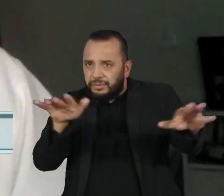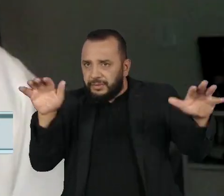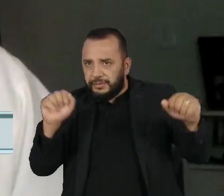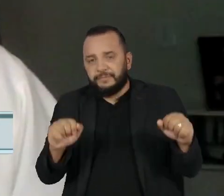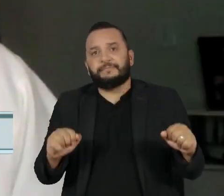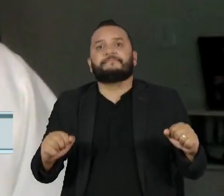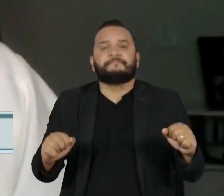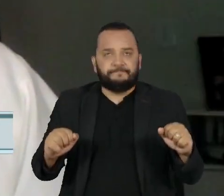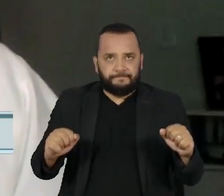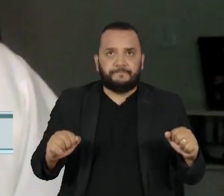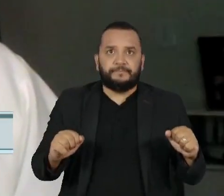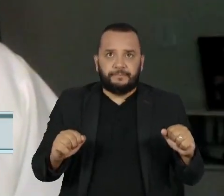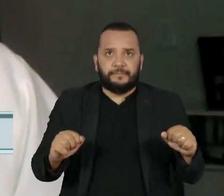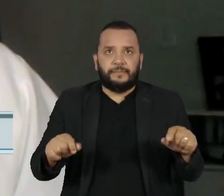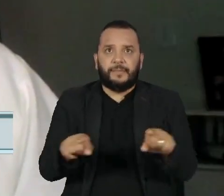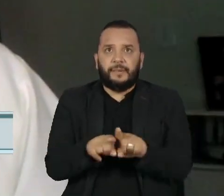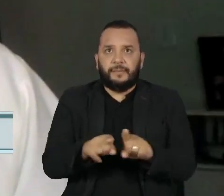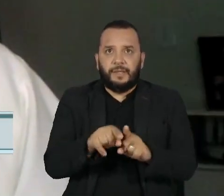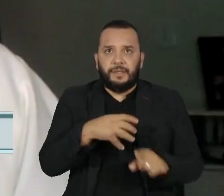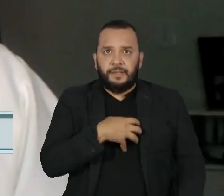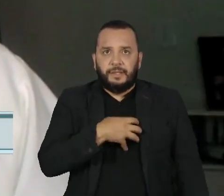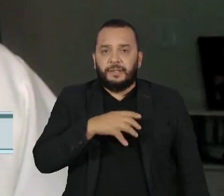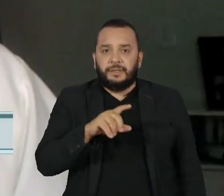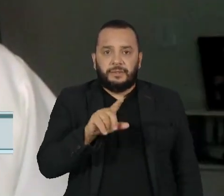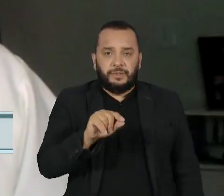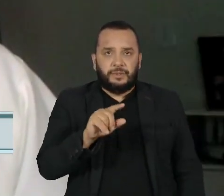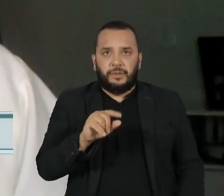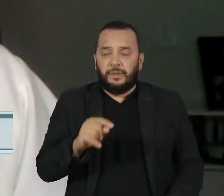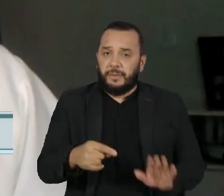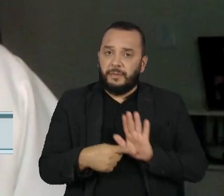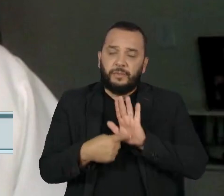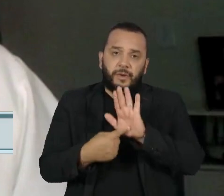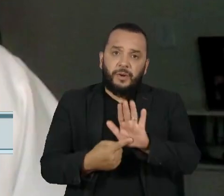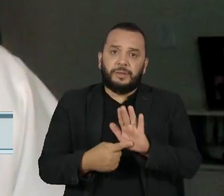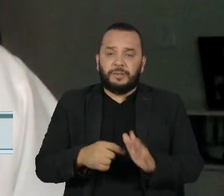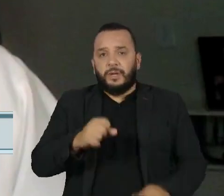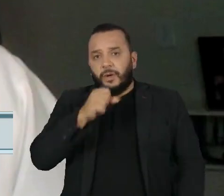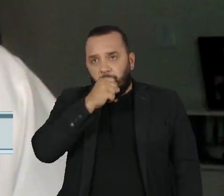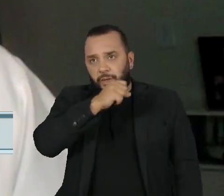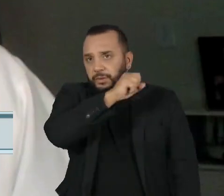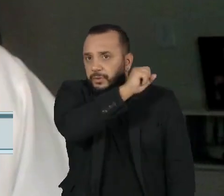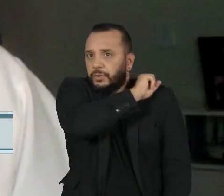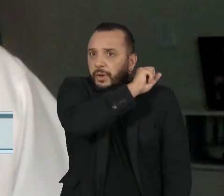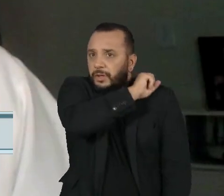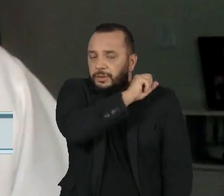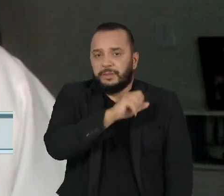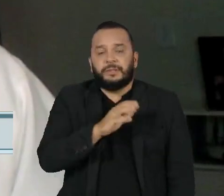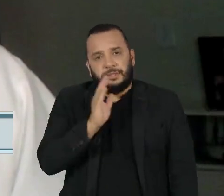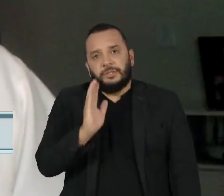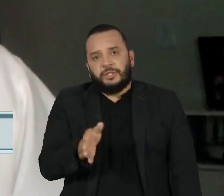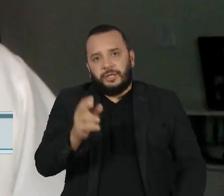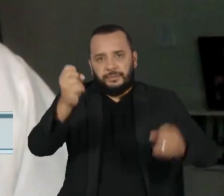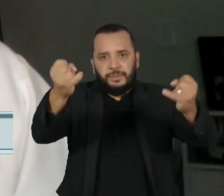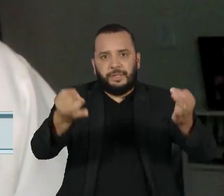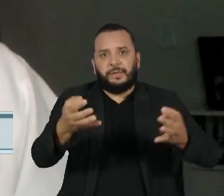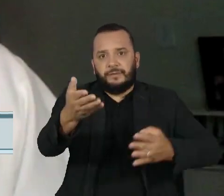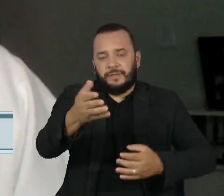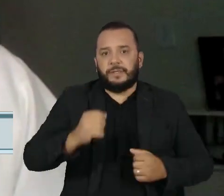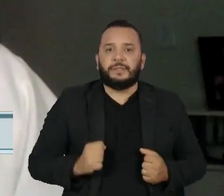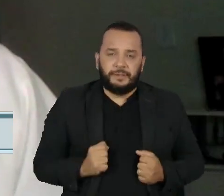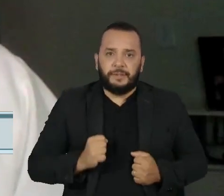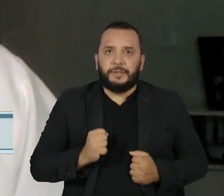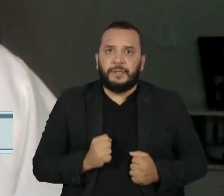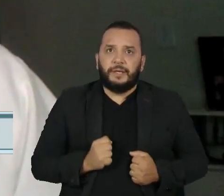esse rigor. Outros sintomas que se apresentam, além da tosse contínua por mais de 2 a 3 semanas, eu já falei que é um grande sinal de